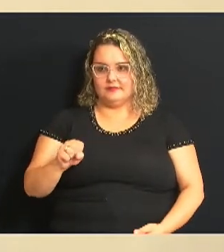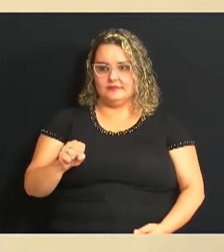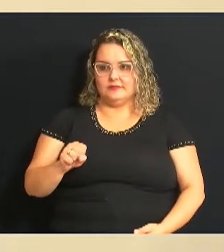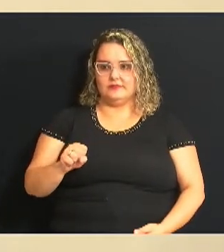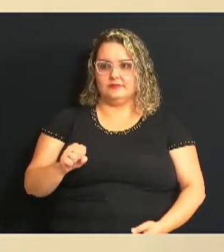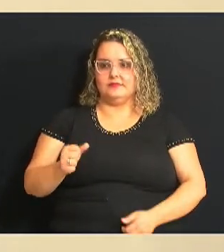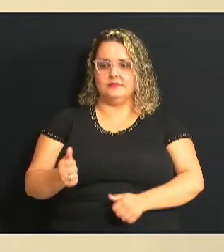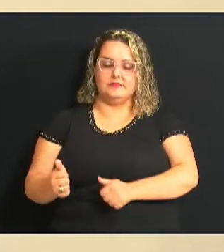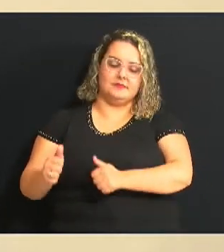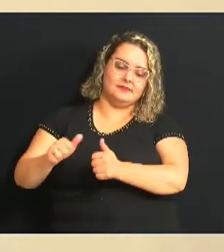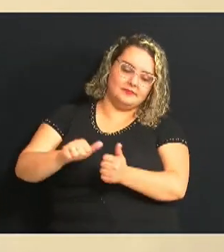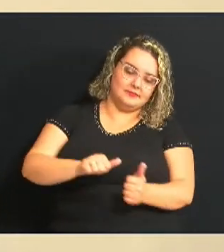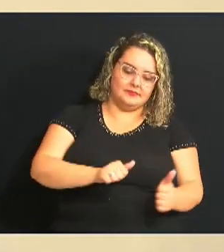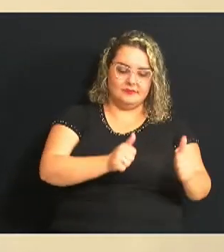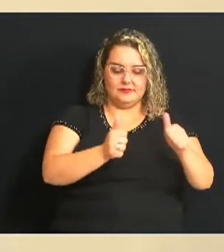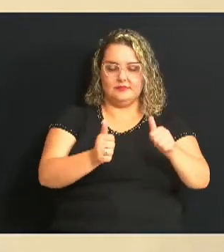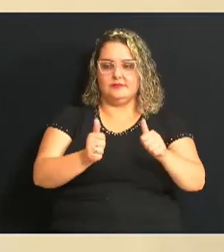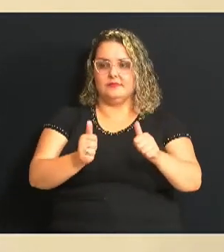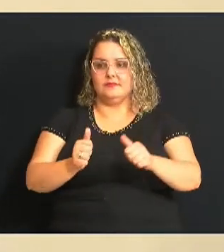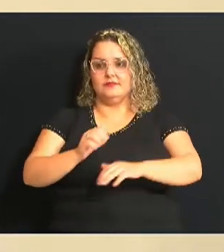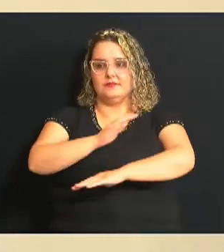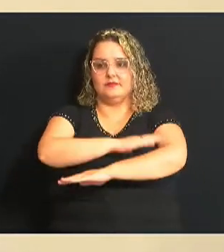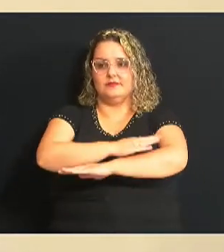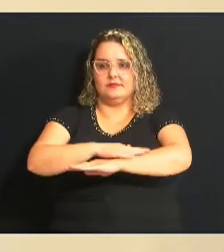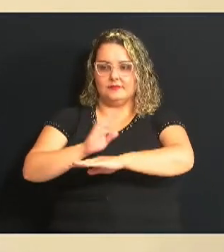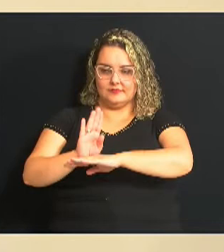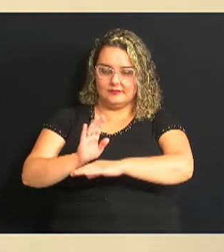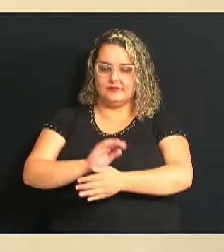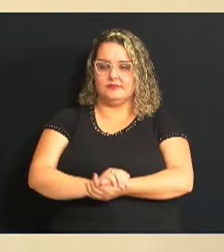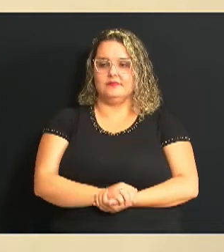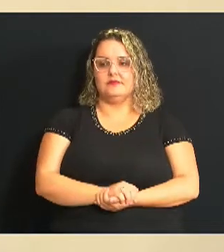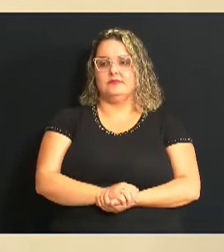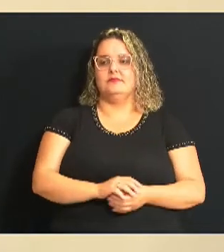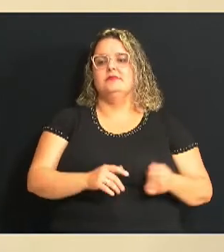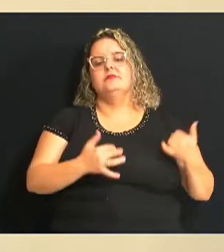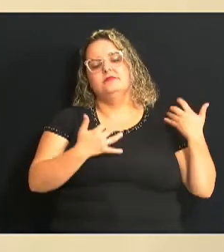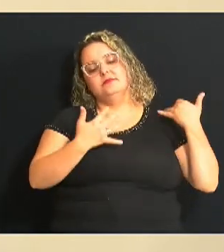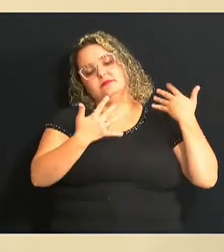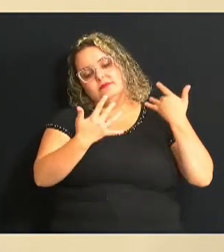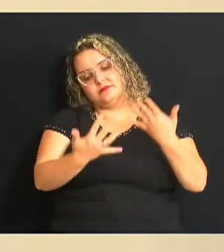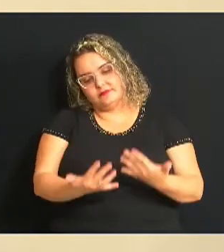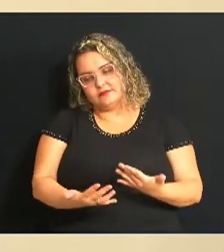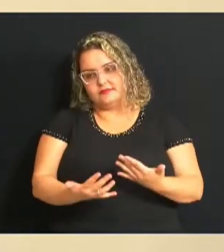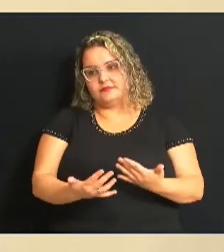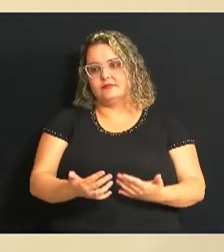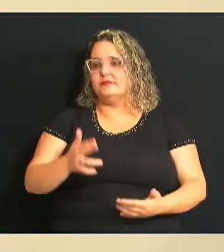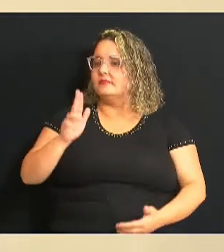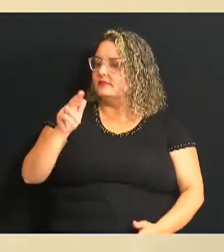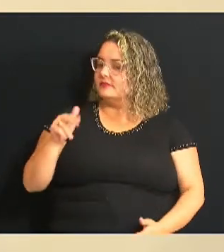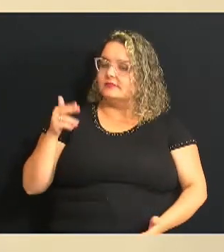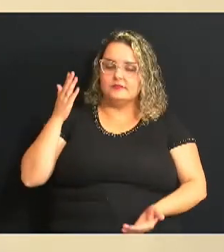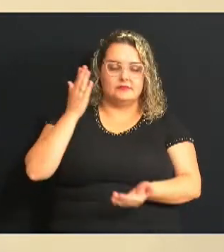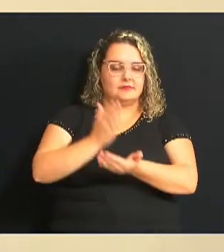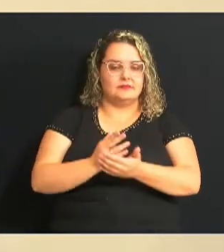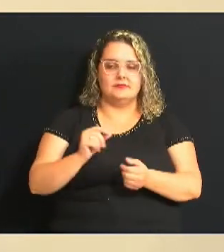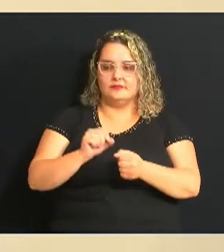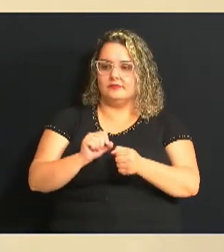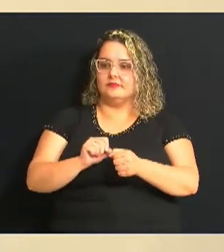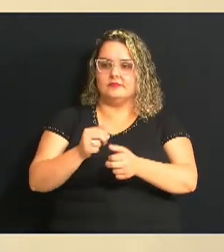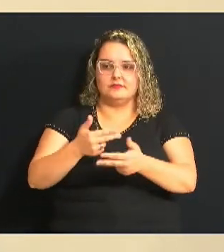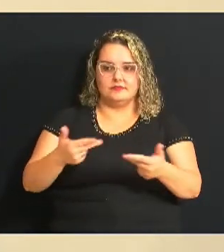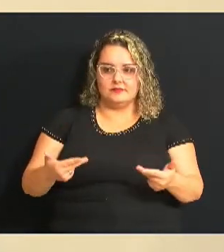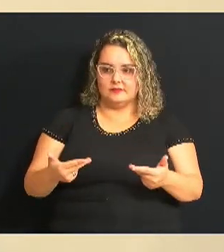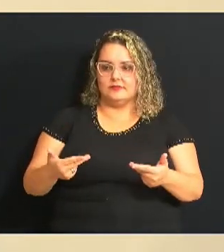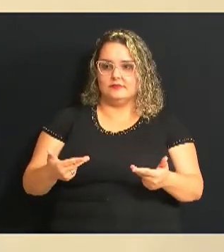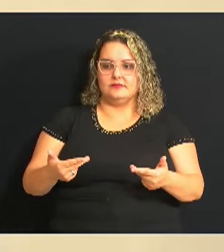me batizei na Assembleia de Deus. Desde lá para cá, nunca parei de fazer algo, não somente